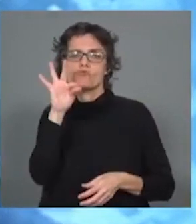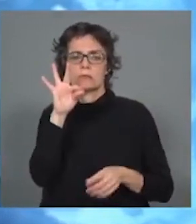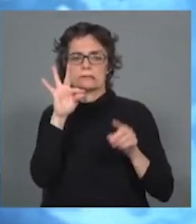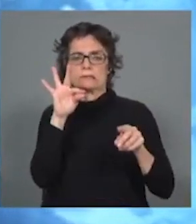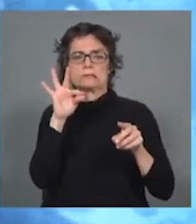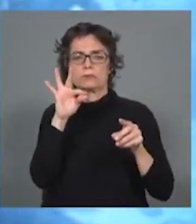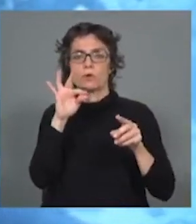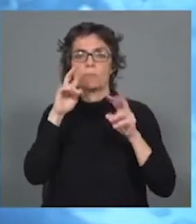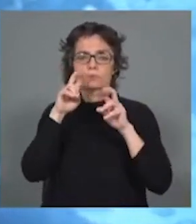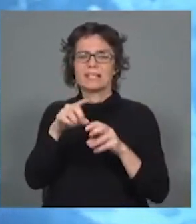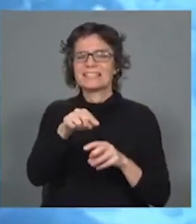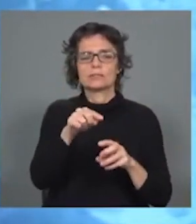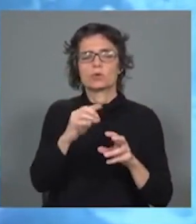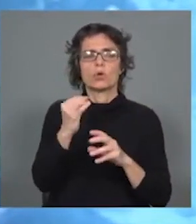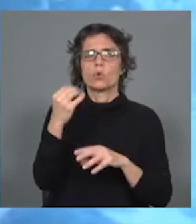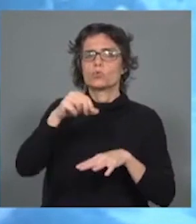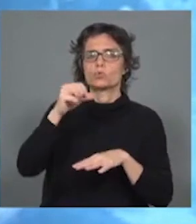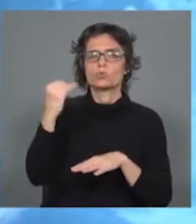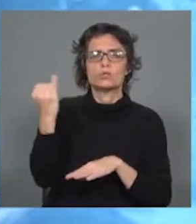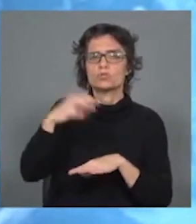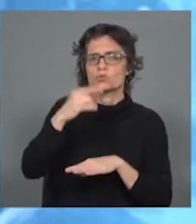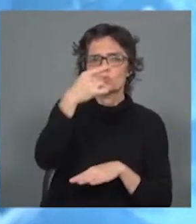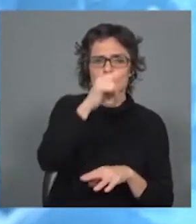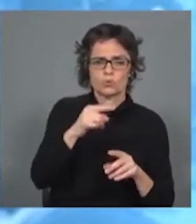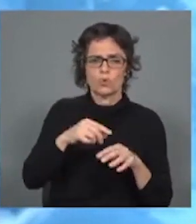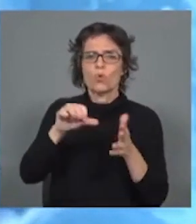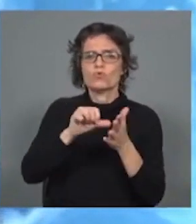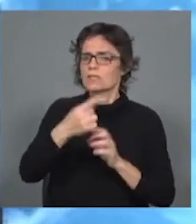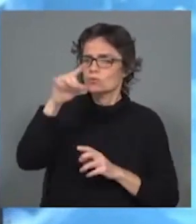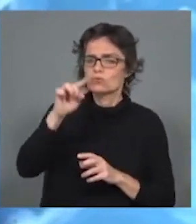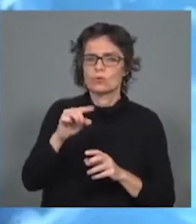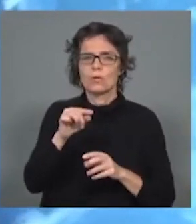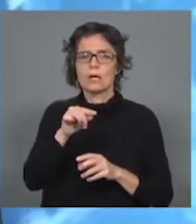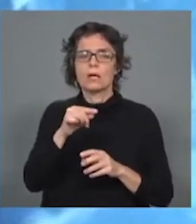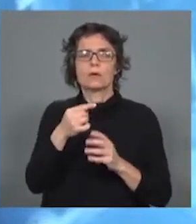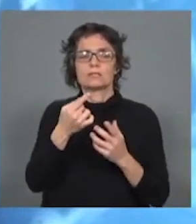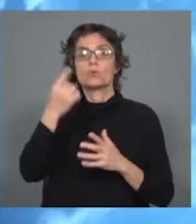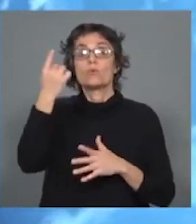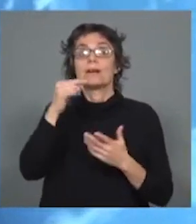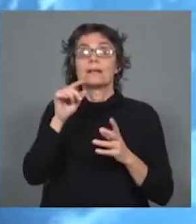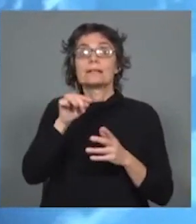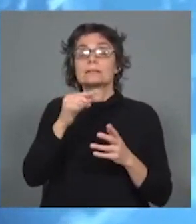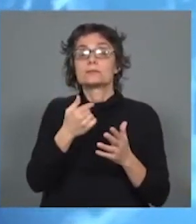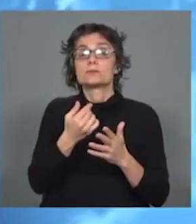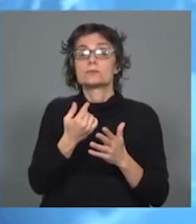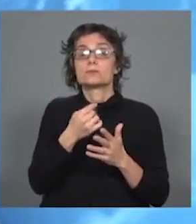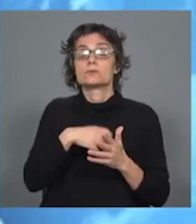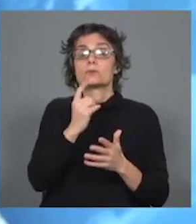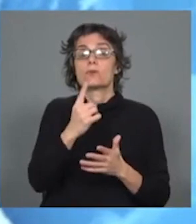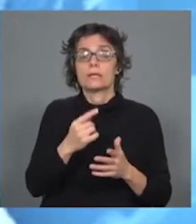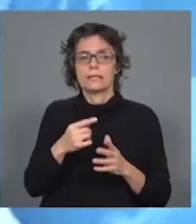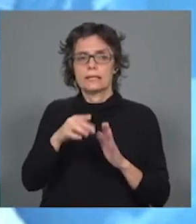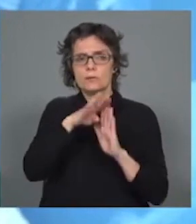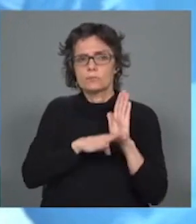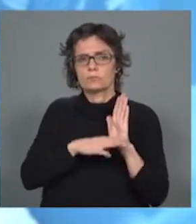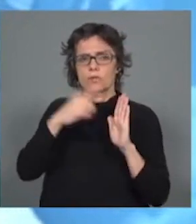não é um instituto, não é um centro, nesse sentido não tem a obrigação de ter programas fixos de ensino.